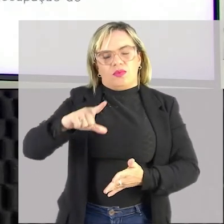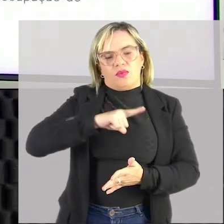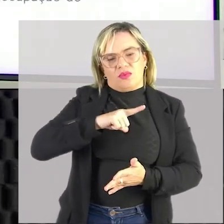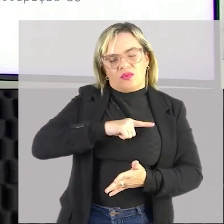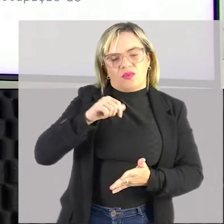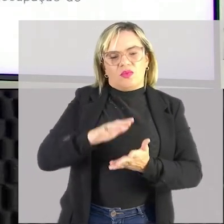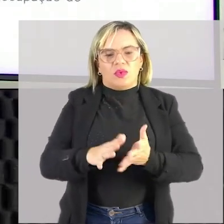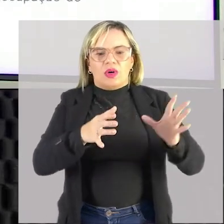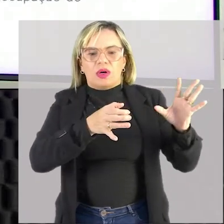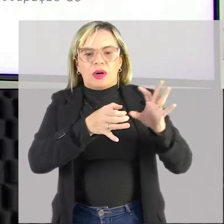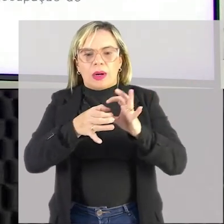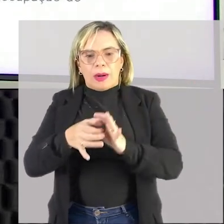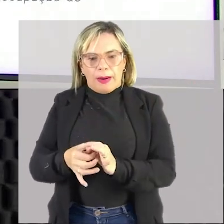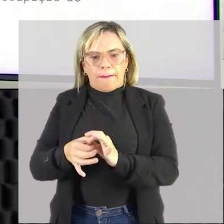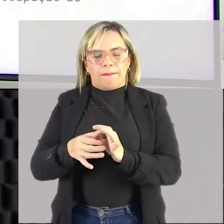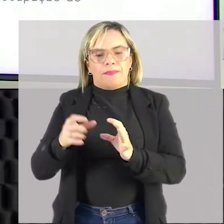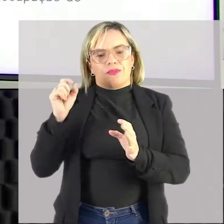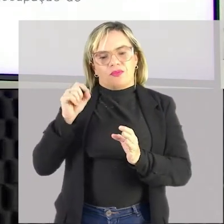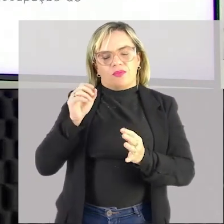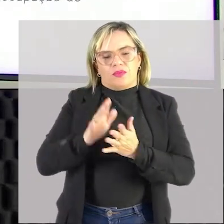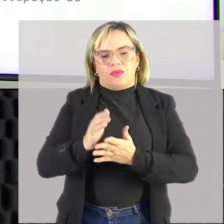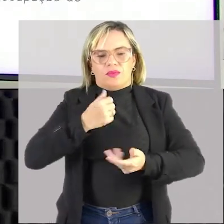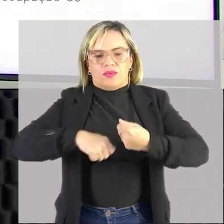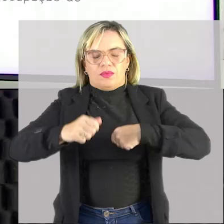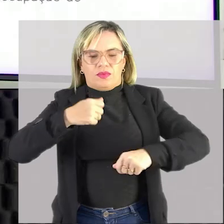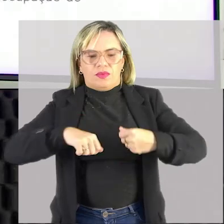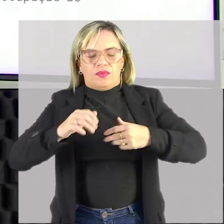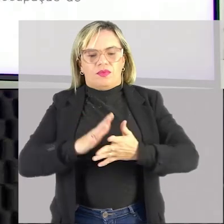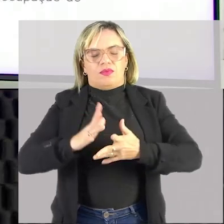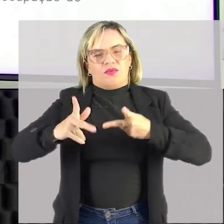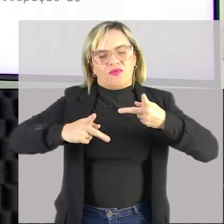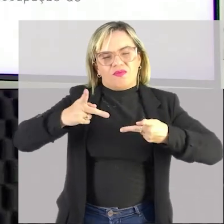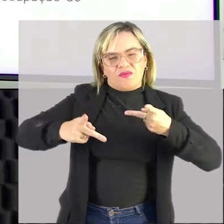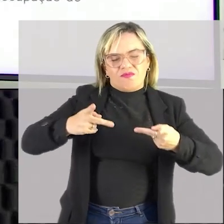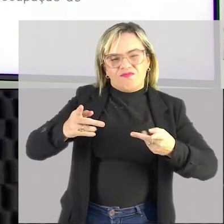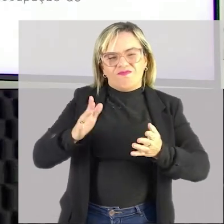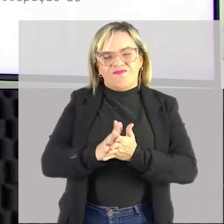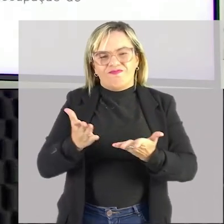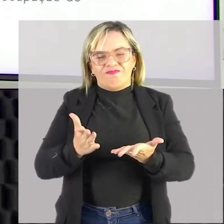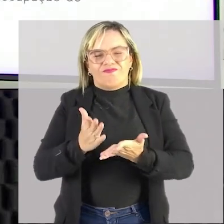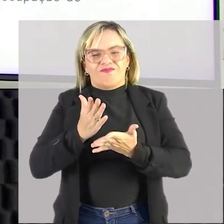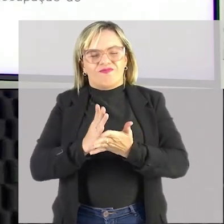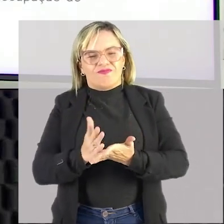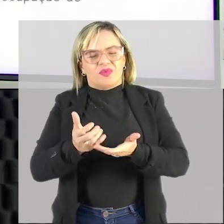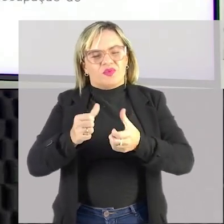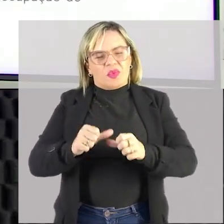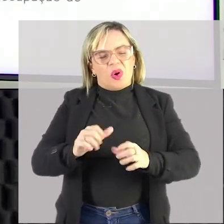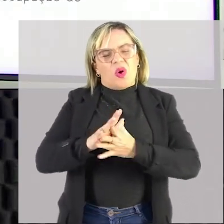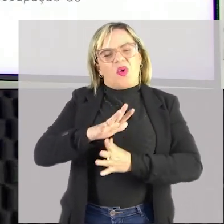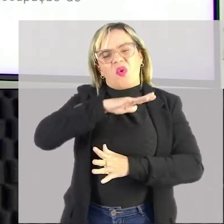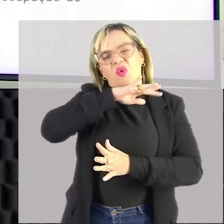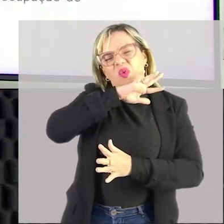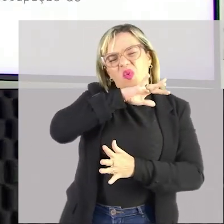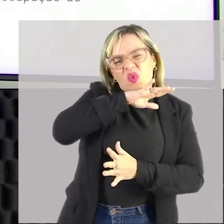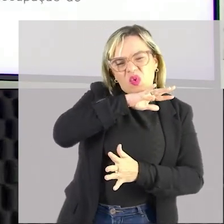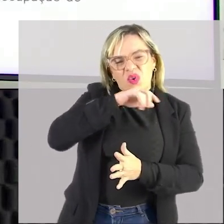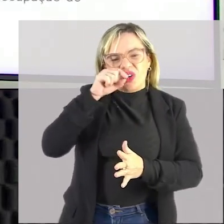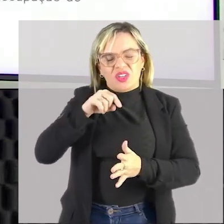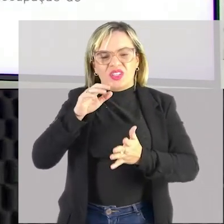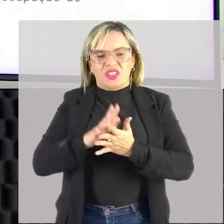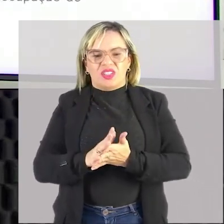uma situação, economicamente falando, muito desfavorável para aqueles que estavam ali. Então,